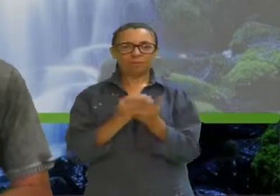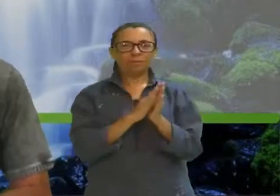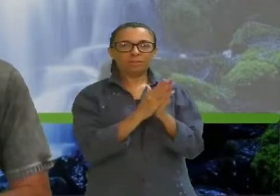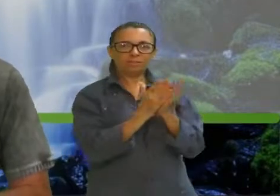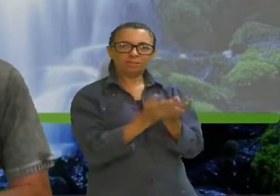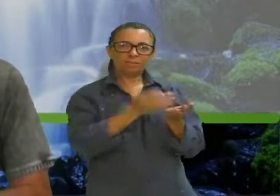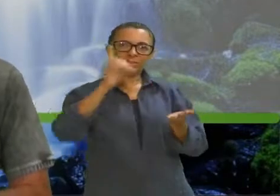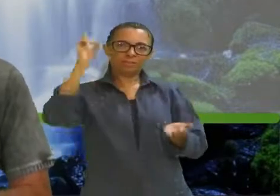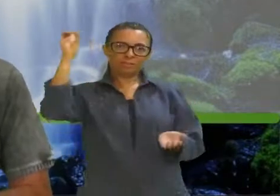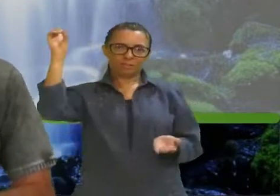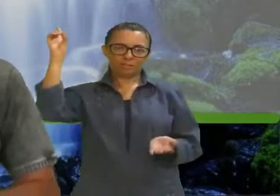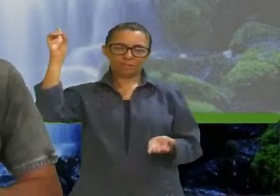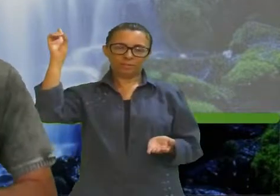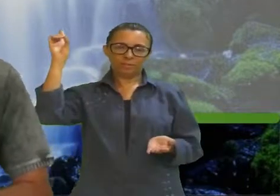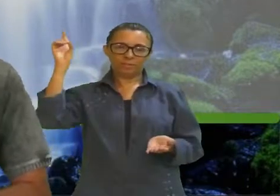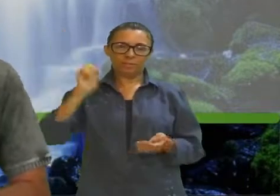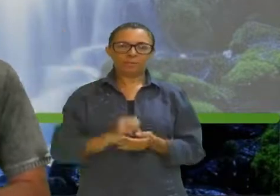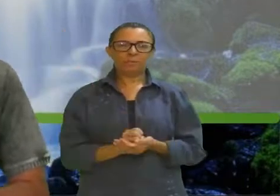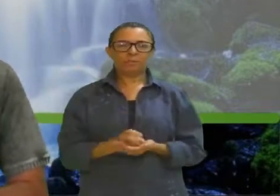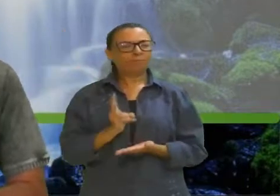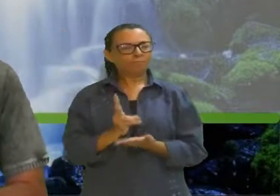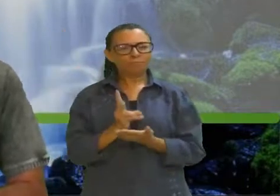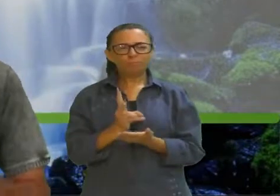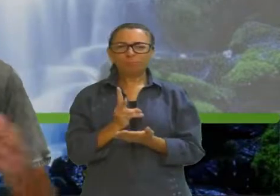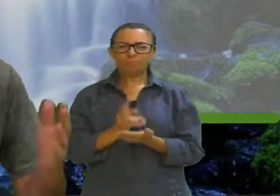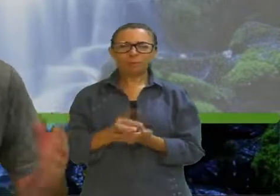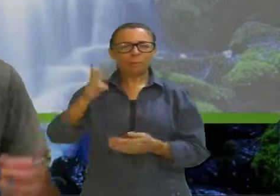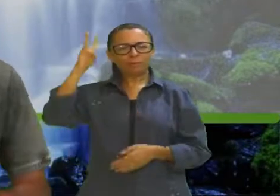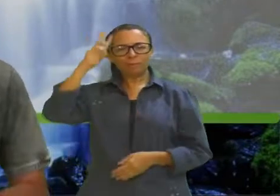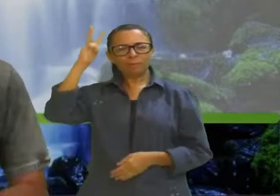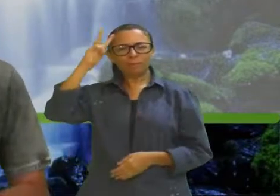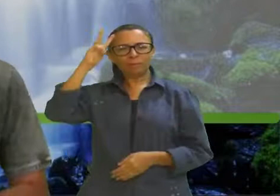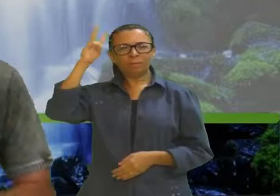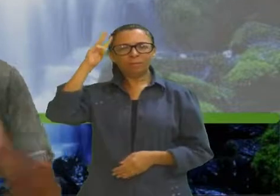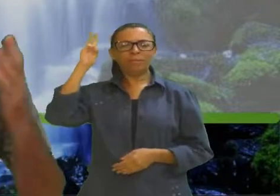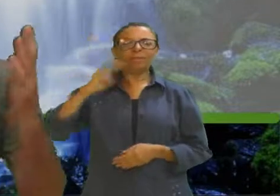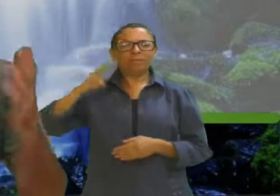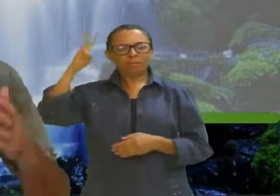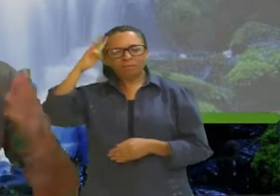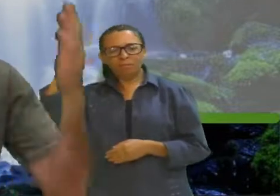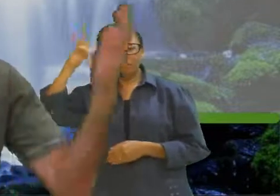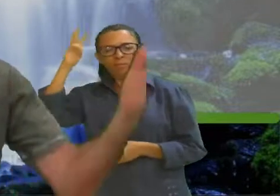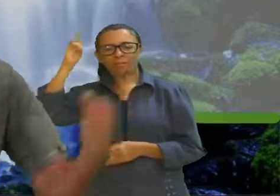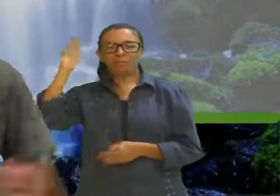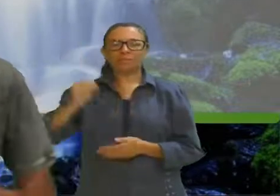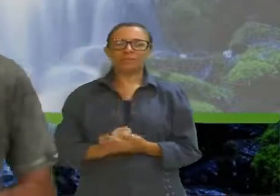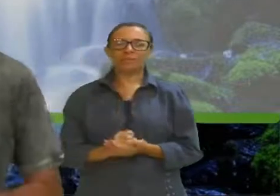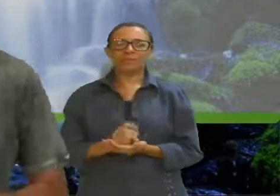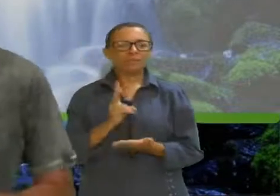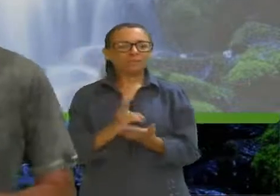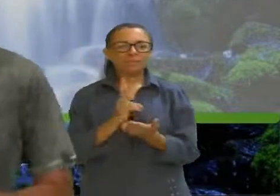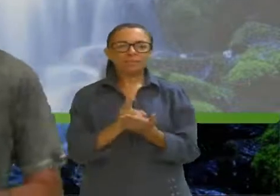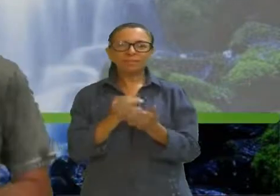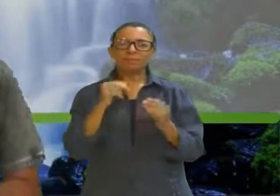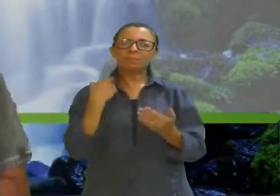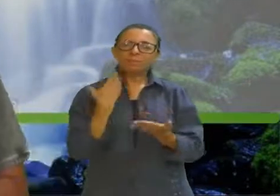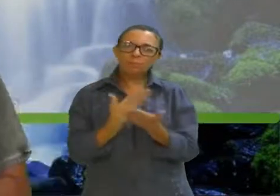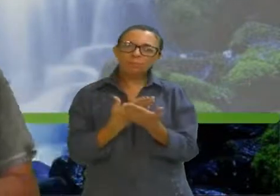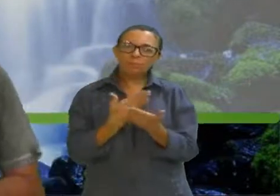não? Deus seja louvado. Agradecemos a Deus pela rica oportunidade, aos ouvintes, aos irmãos, por estarmos